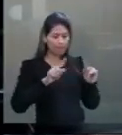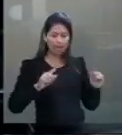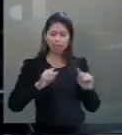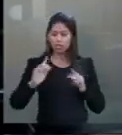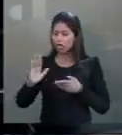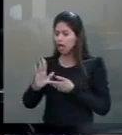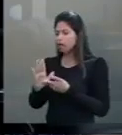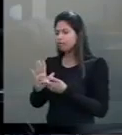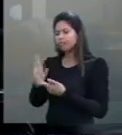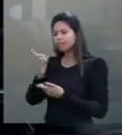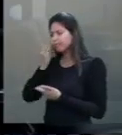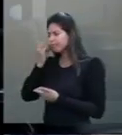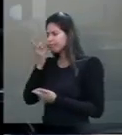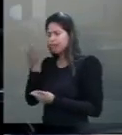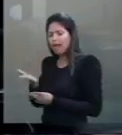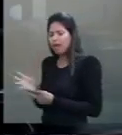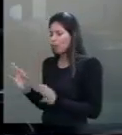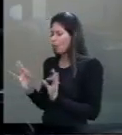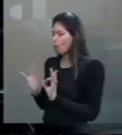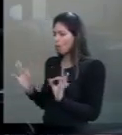e não aprovou.